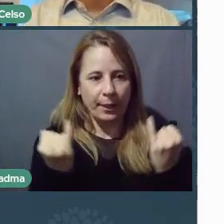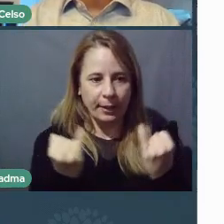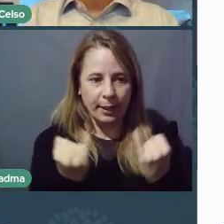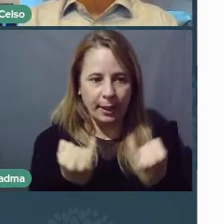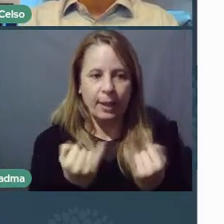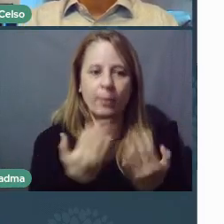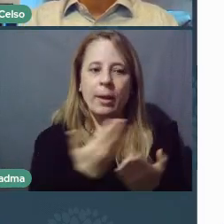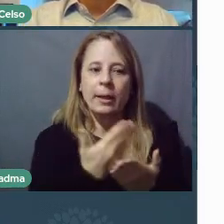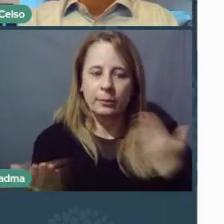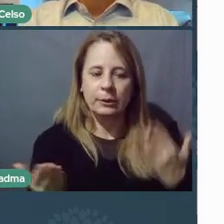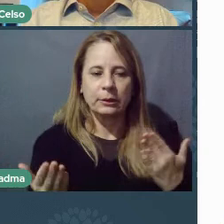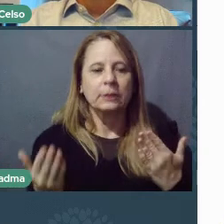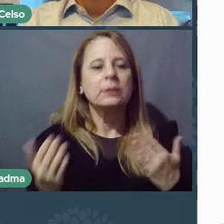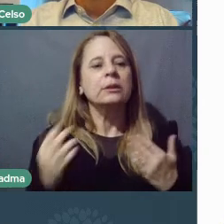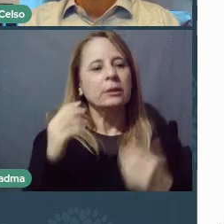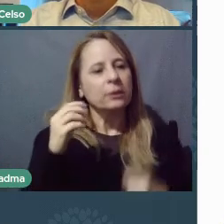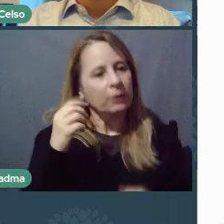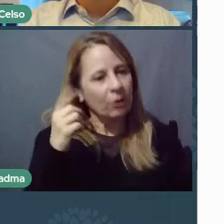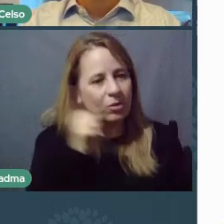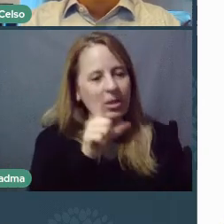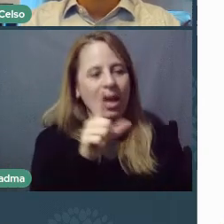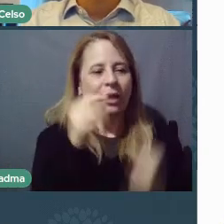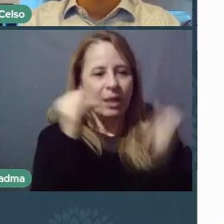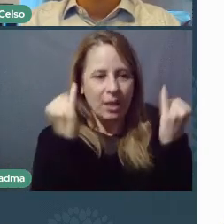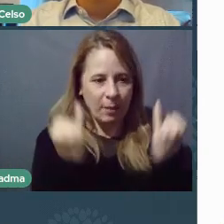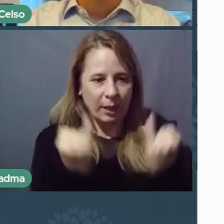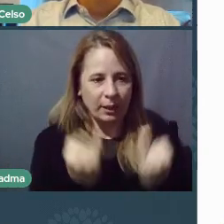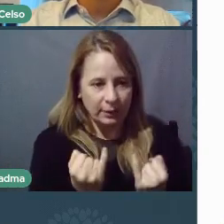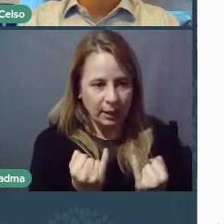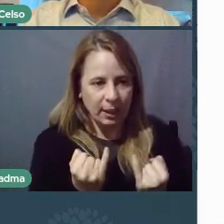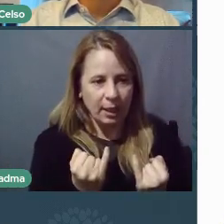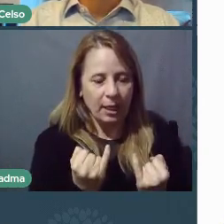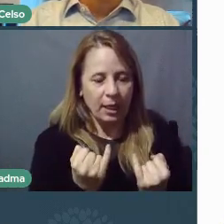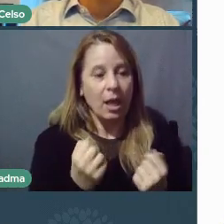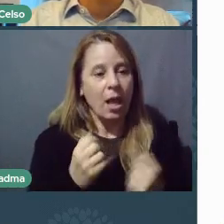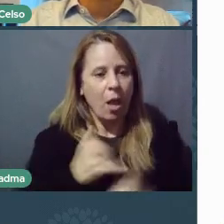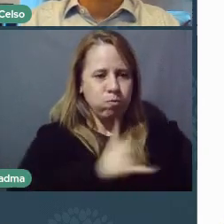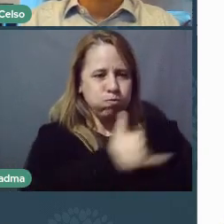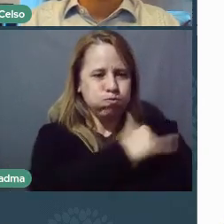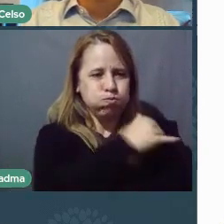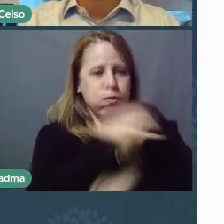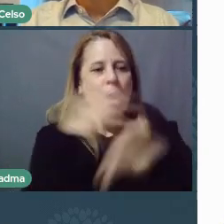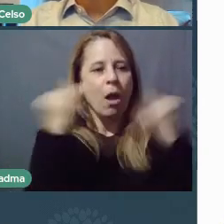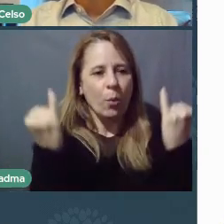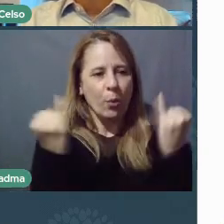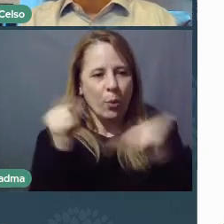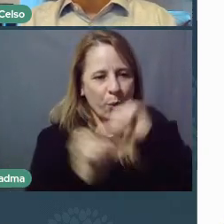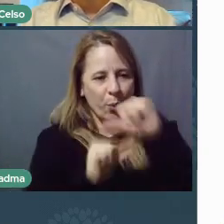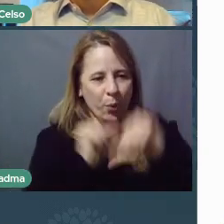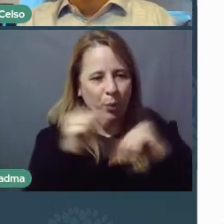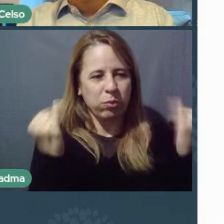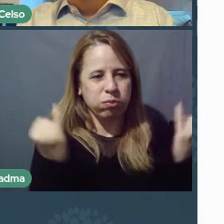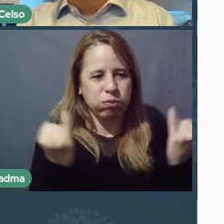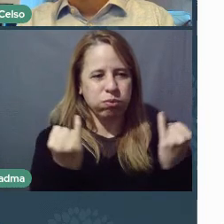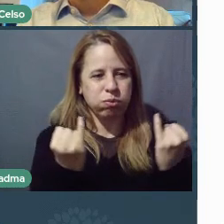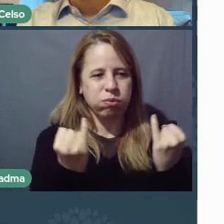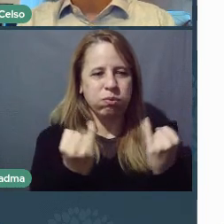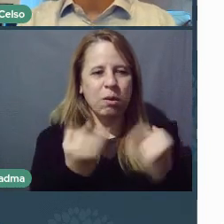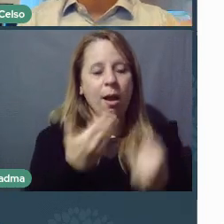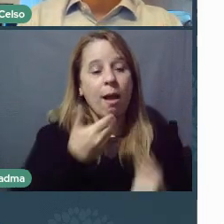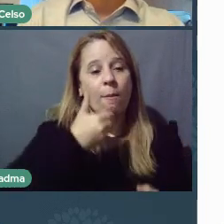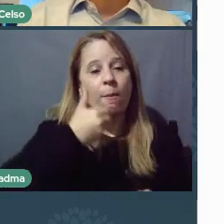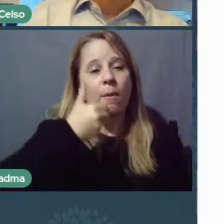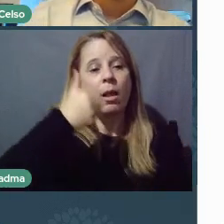mais peso, né? Então, quanto mais peso a pessoa perde, melhora os seus sintomas. Quando melhora a